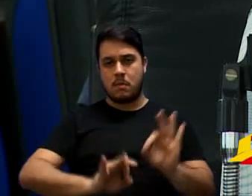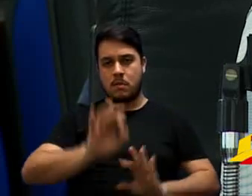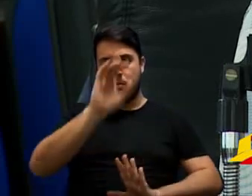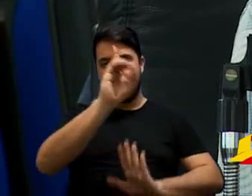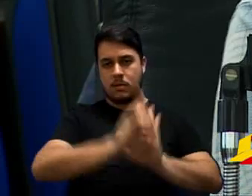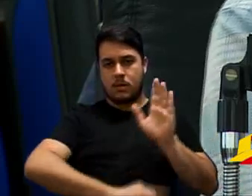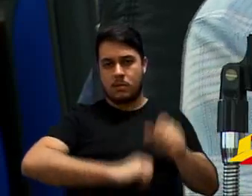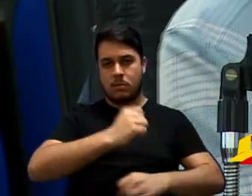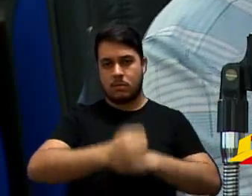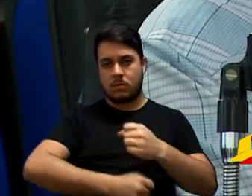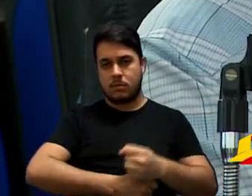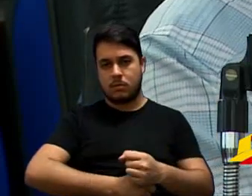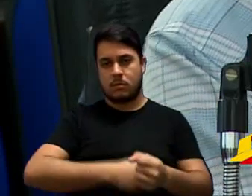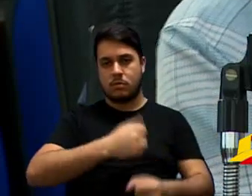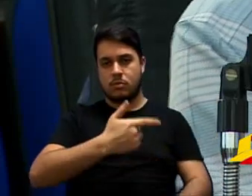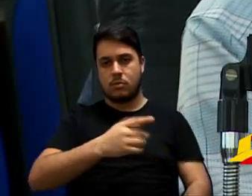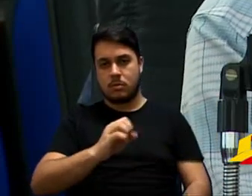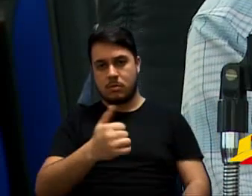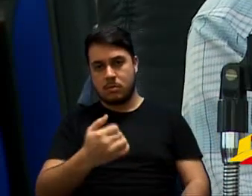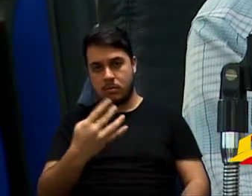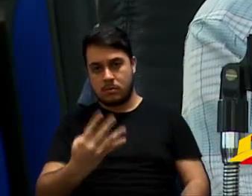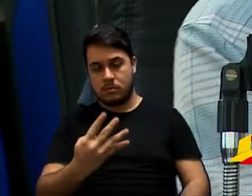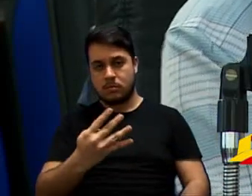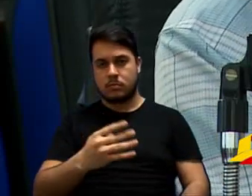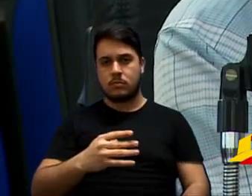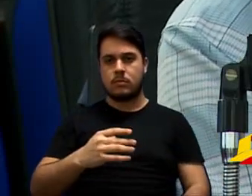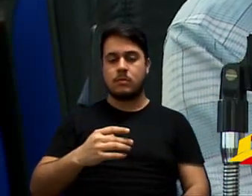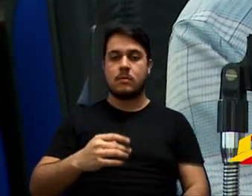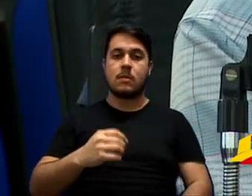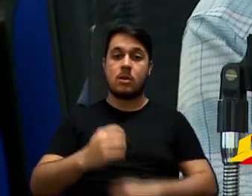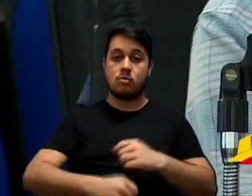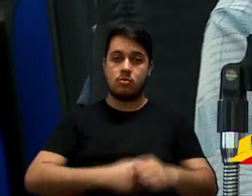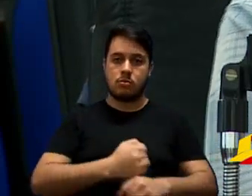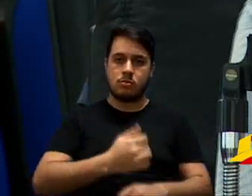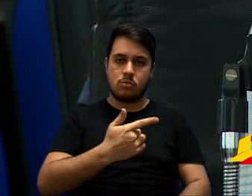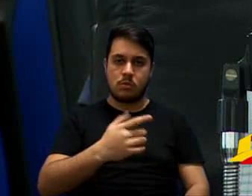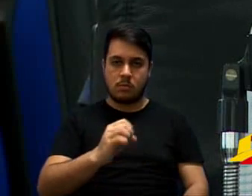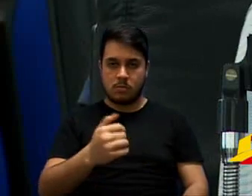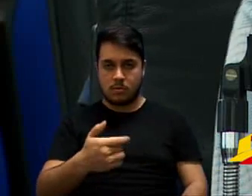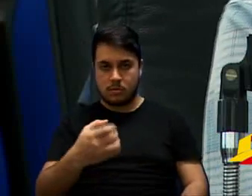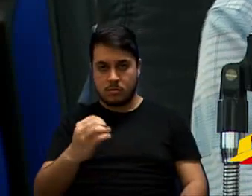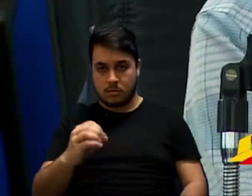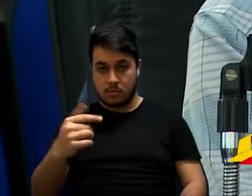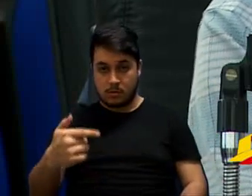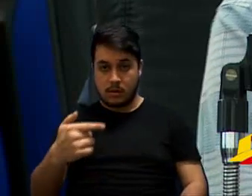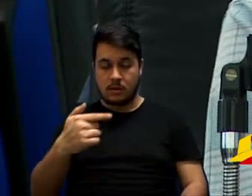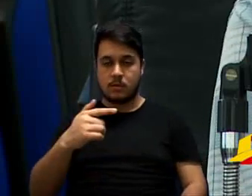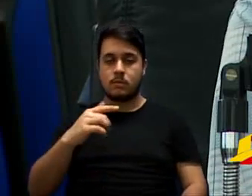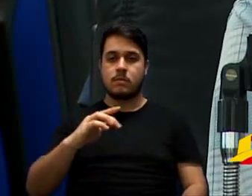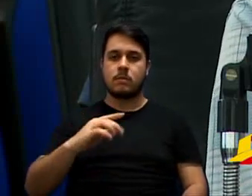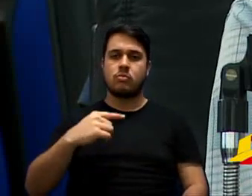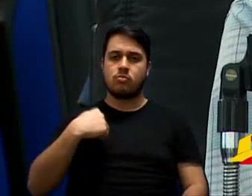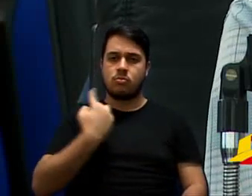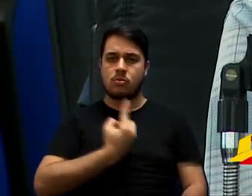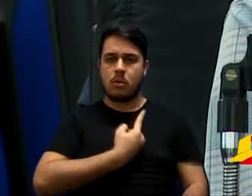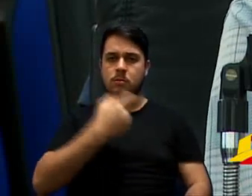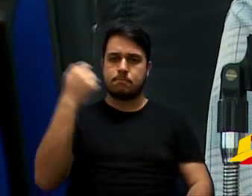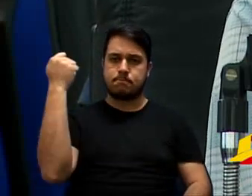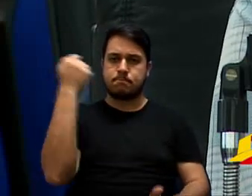2014 já em 2007 anterior a isso também batalhamos